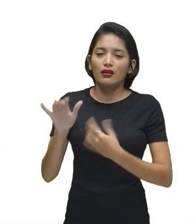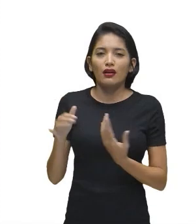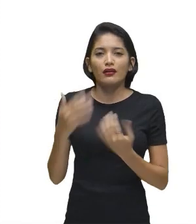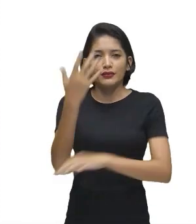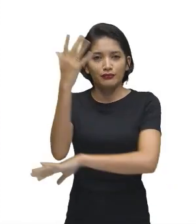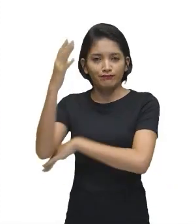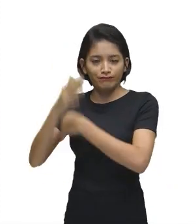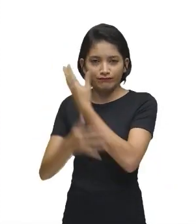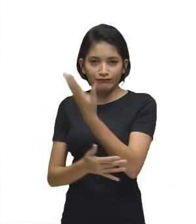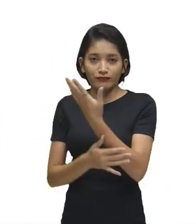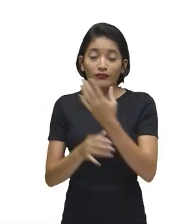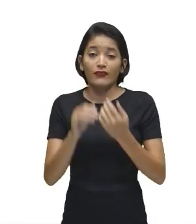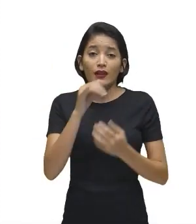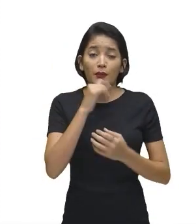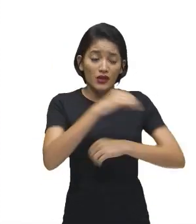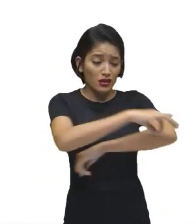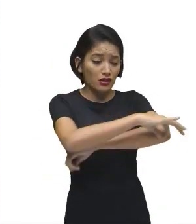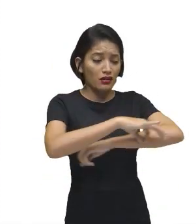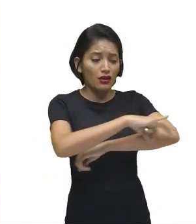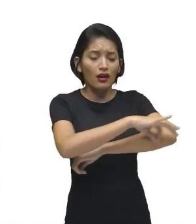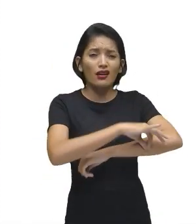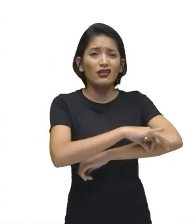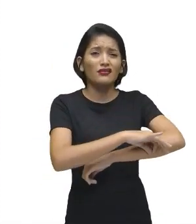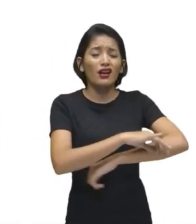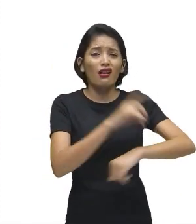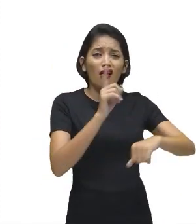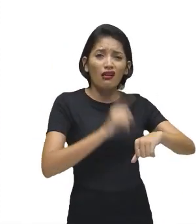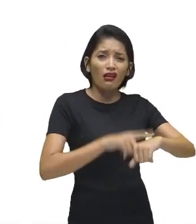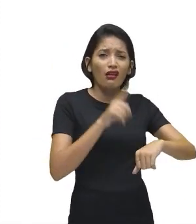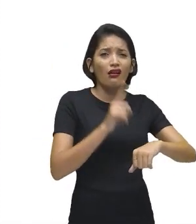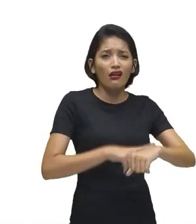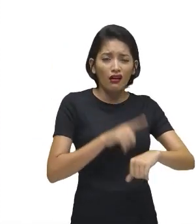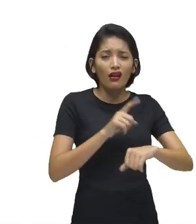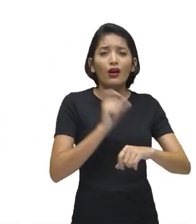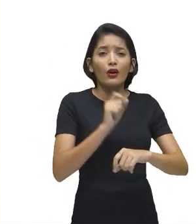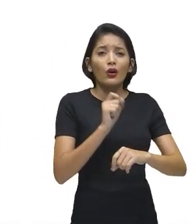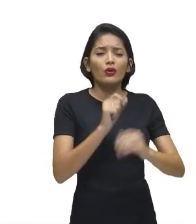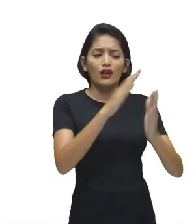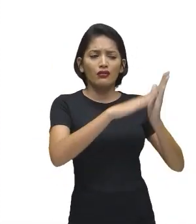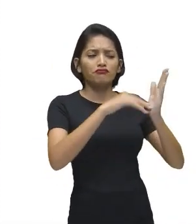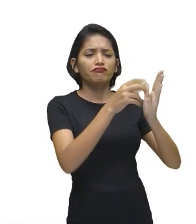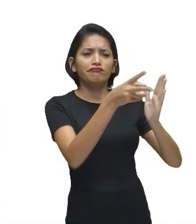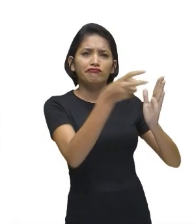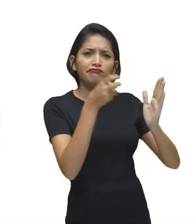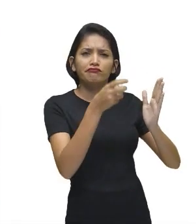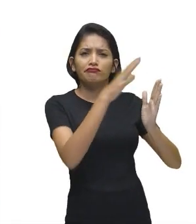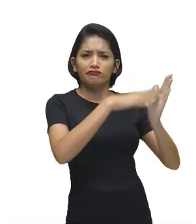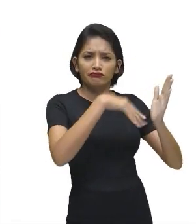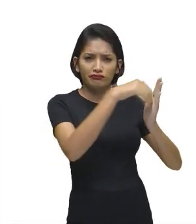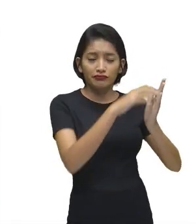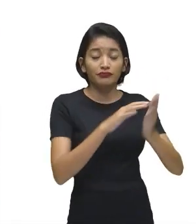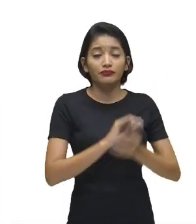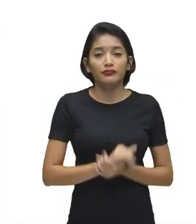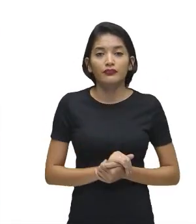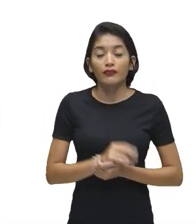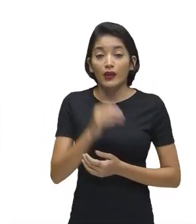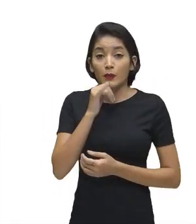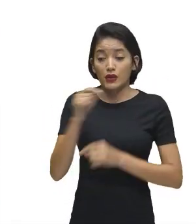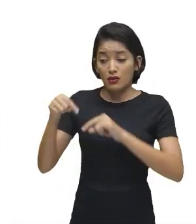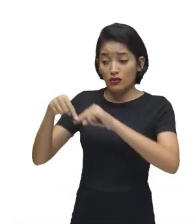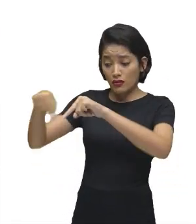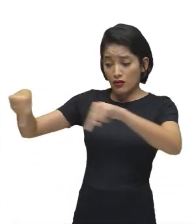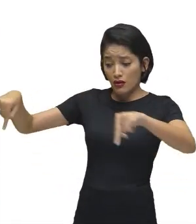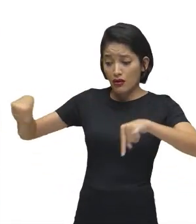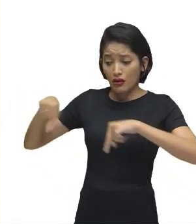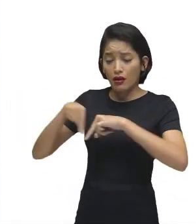por exemplo, uma arquitetura, e ficavam horas e horas indiferente, principalmente Claude Monet. Ele saiu do estúdio e